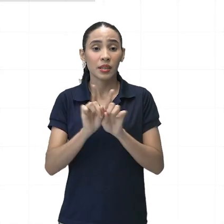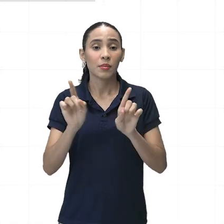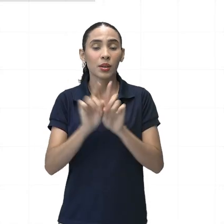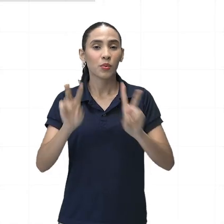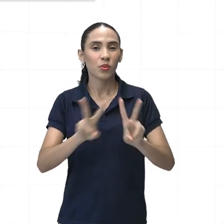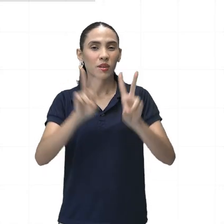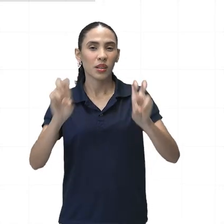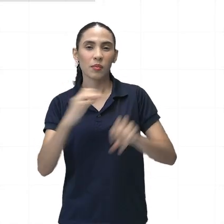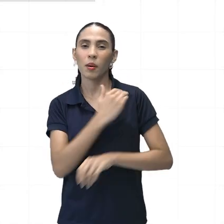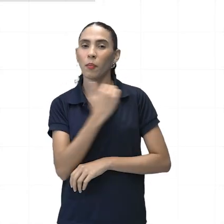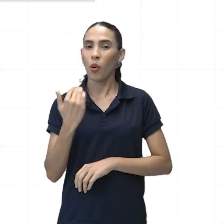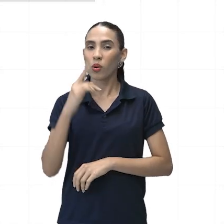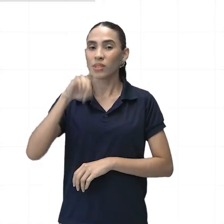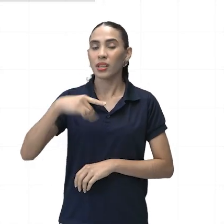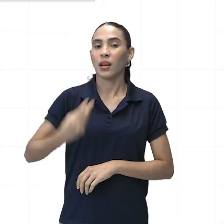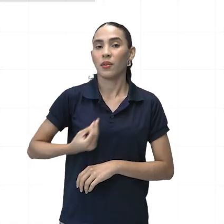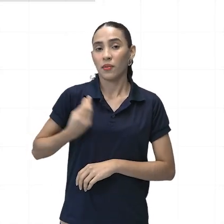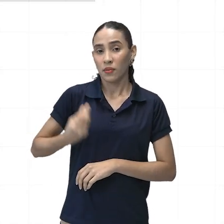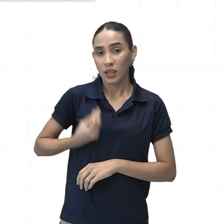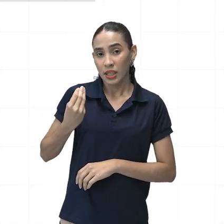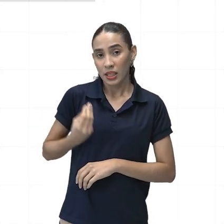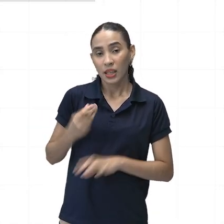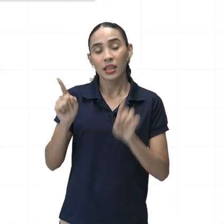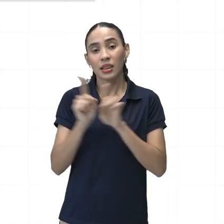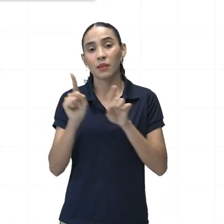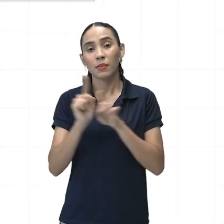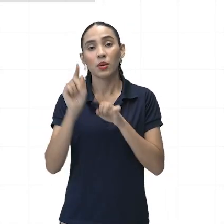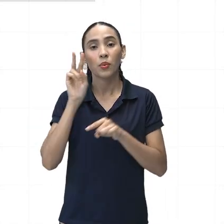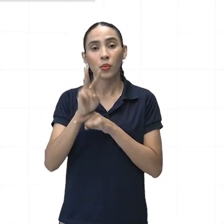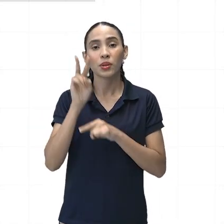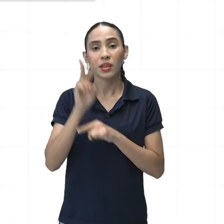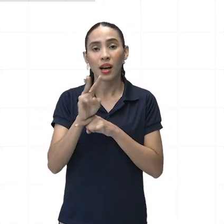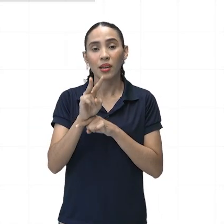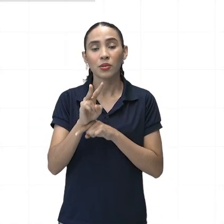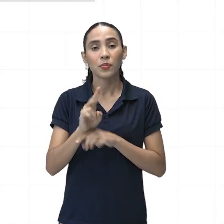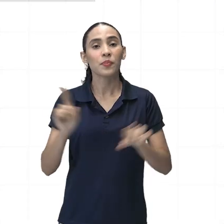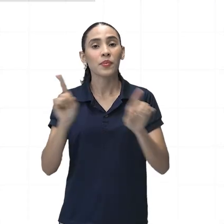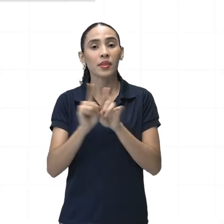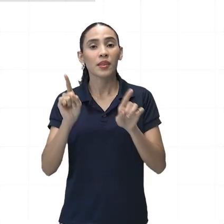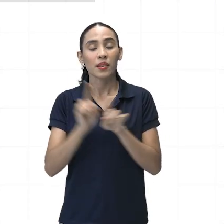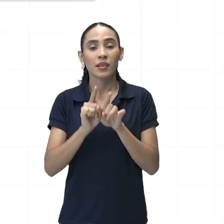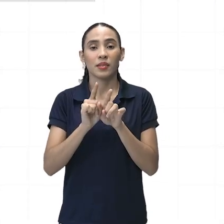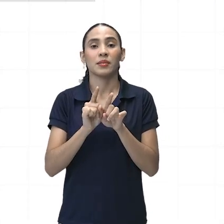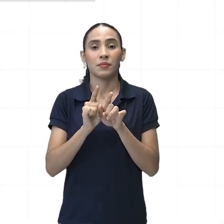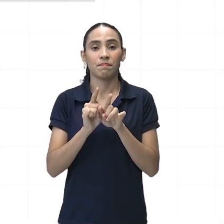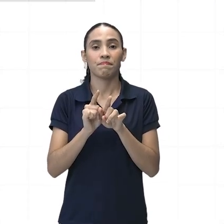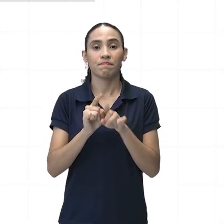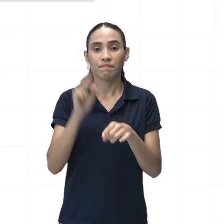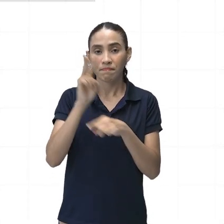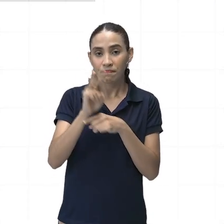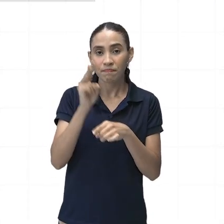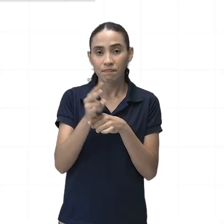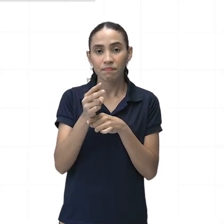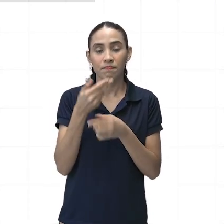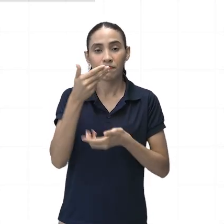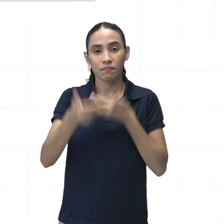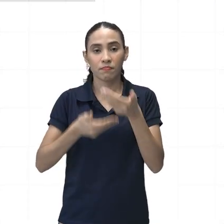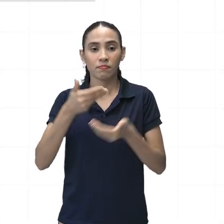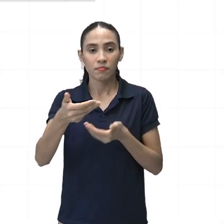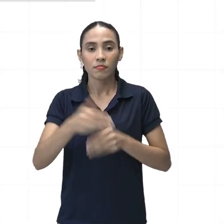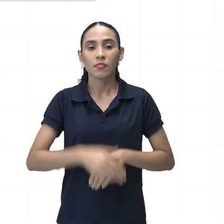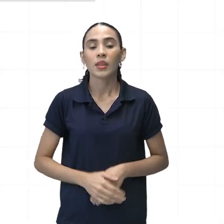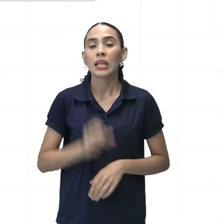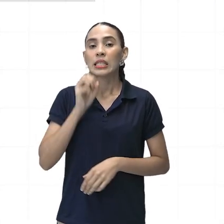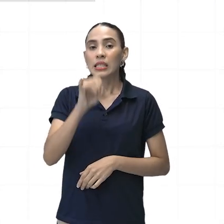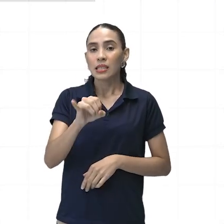da morte, é a vida e seu cuidado e sua preservação.